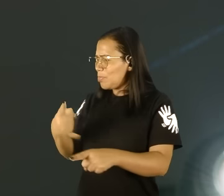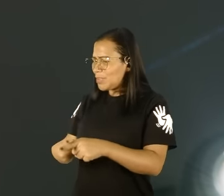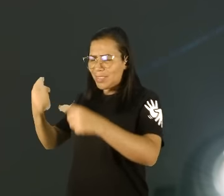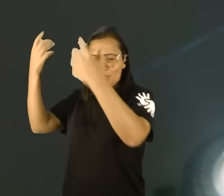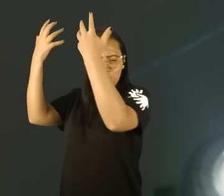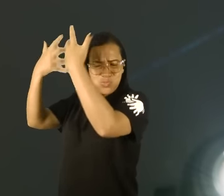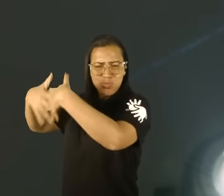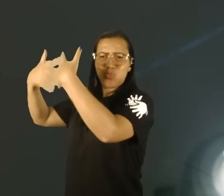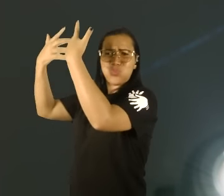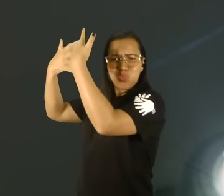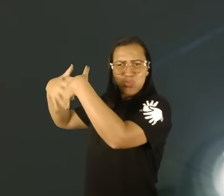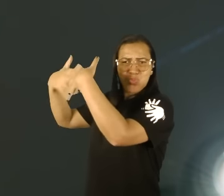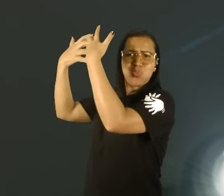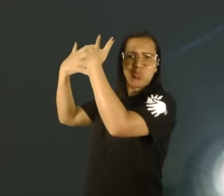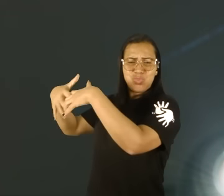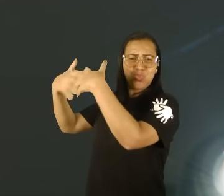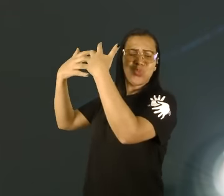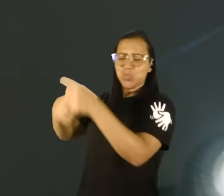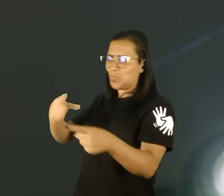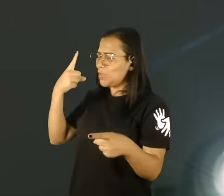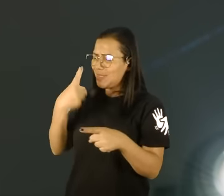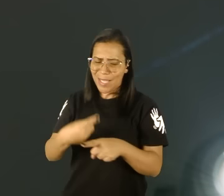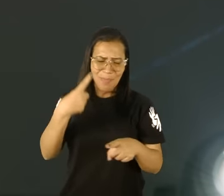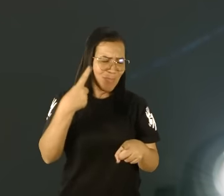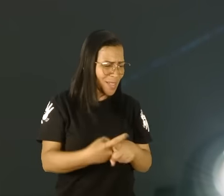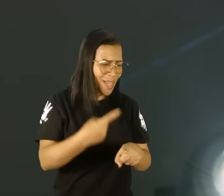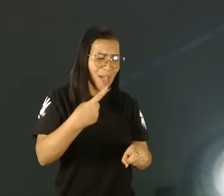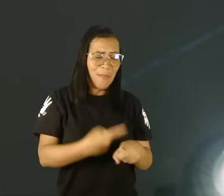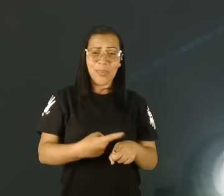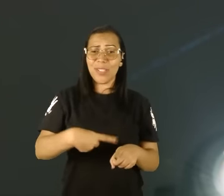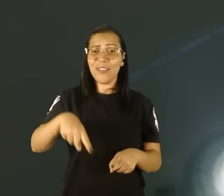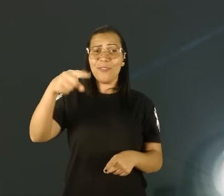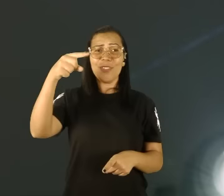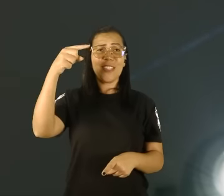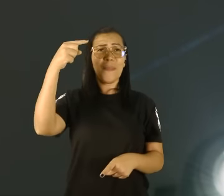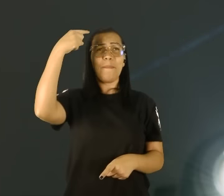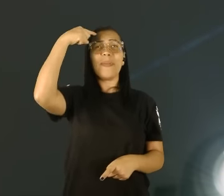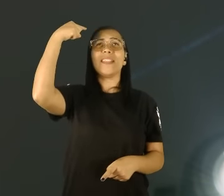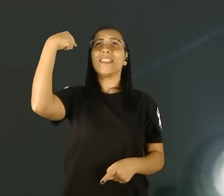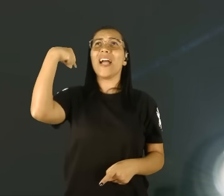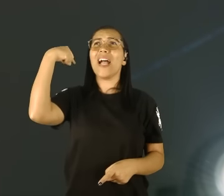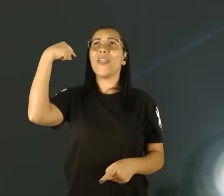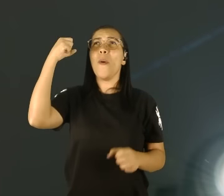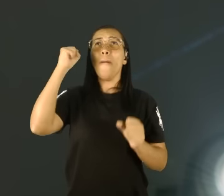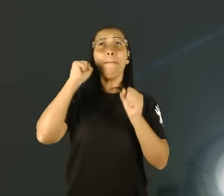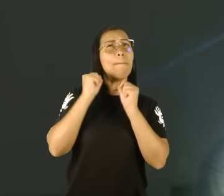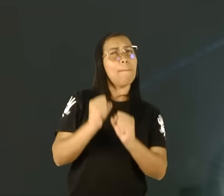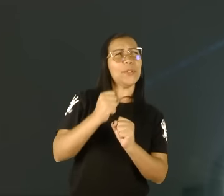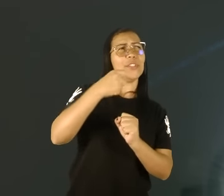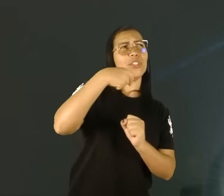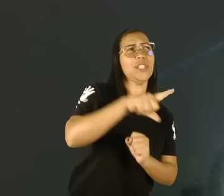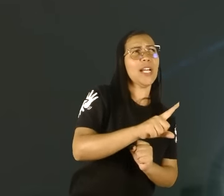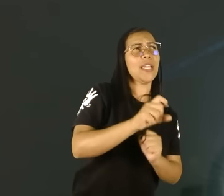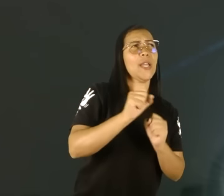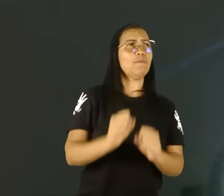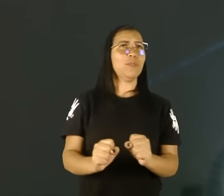ser tortura e destruição. Porque por mais que você tenha um caminho certo do que deveria ter feito, o passado não se